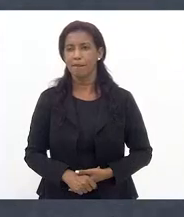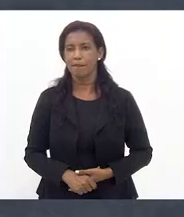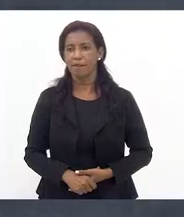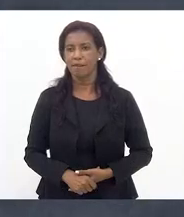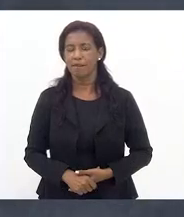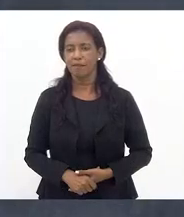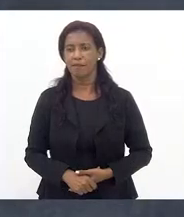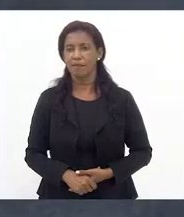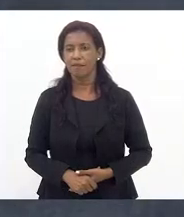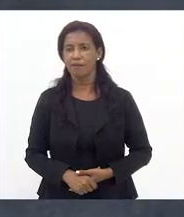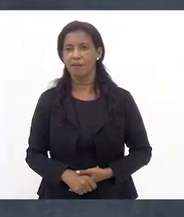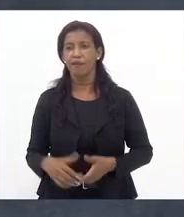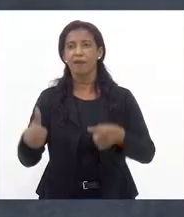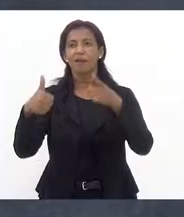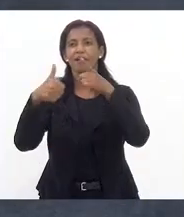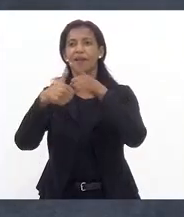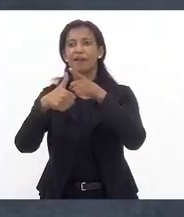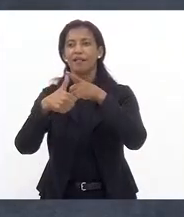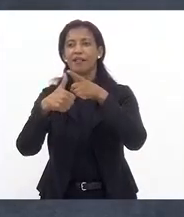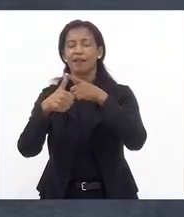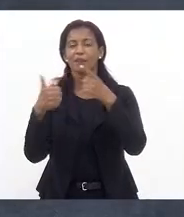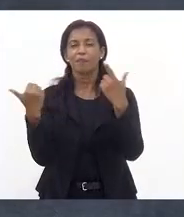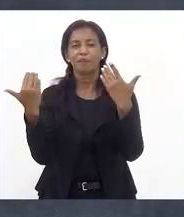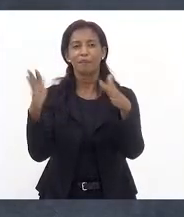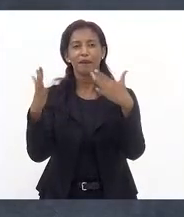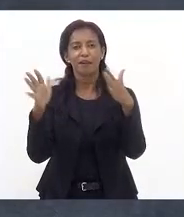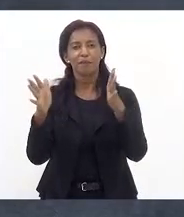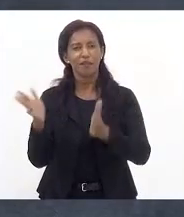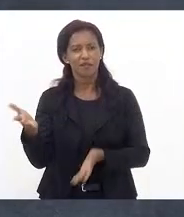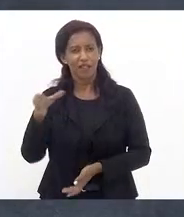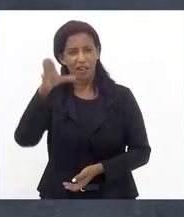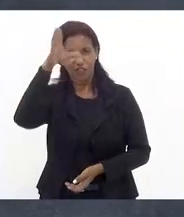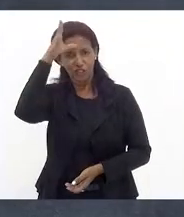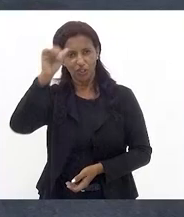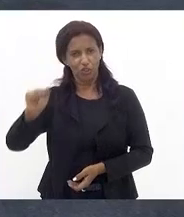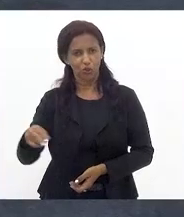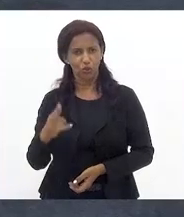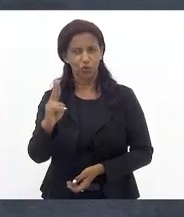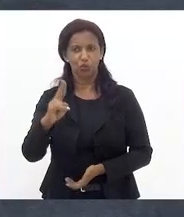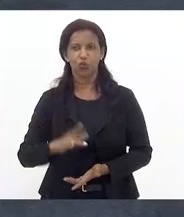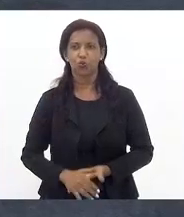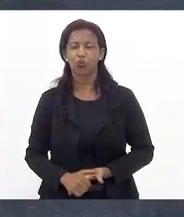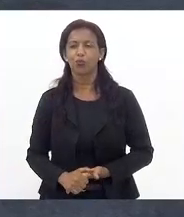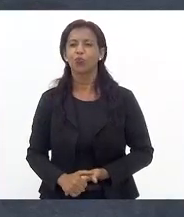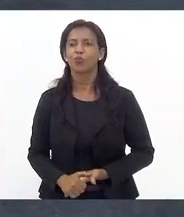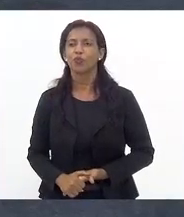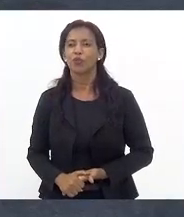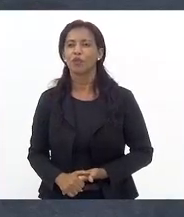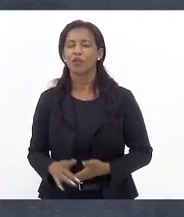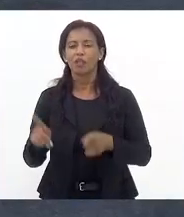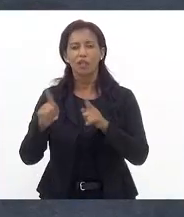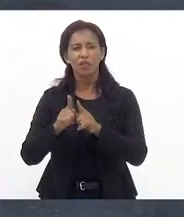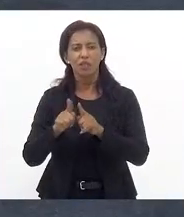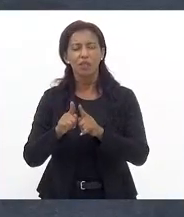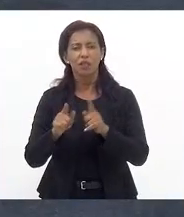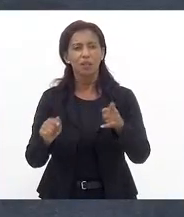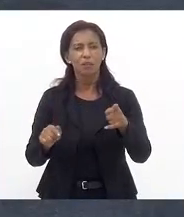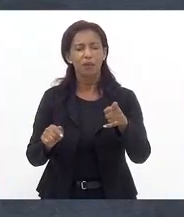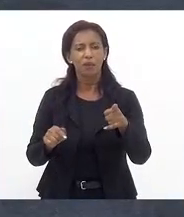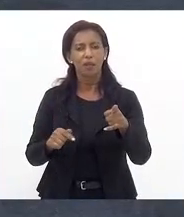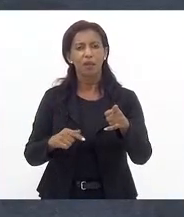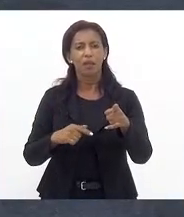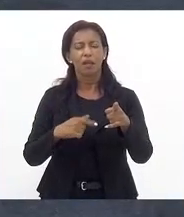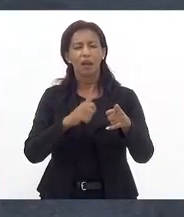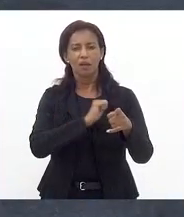Pacheco. Em primeiro lugar, para parabenizar a Vossa Excelência, também o governador Cláudio Castro e o presidente da Casa, deputado